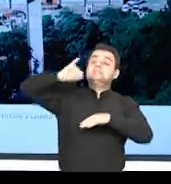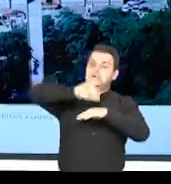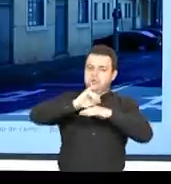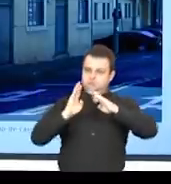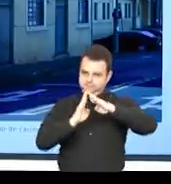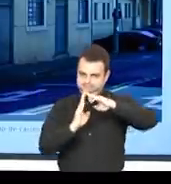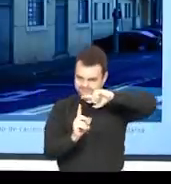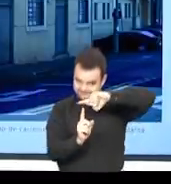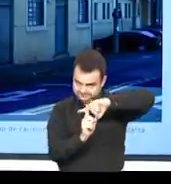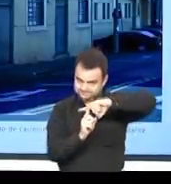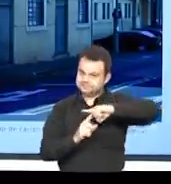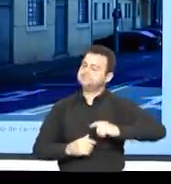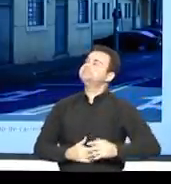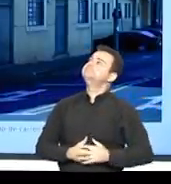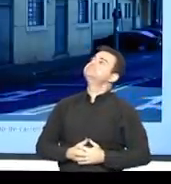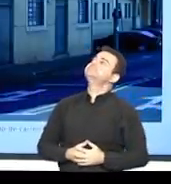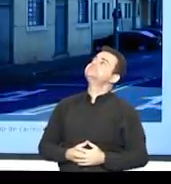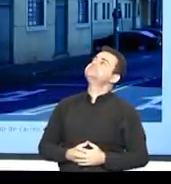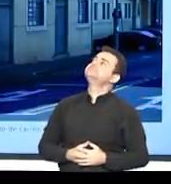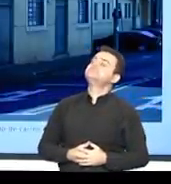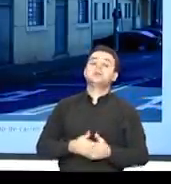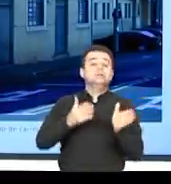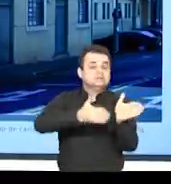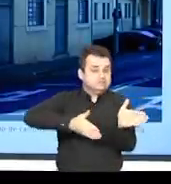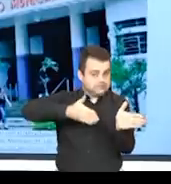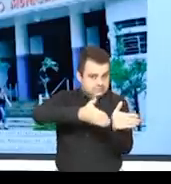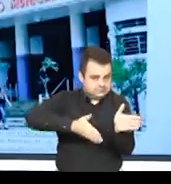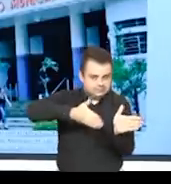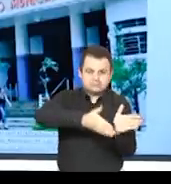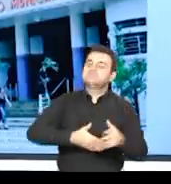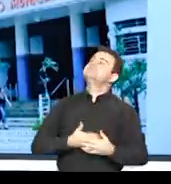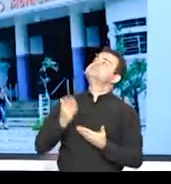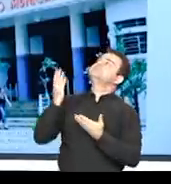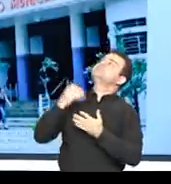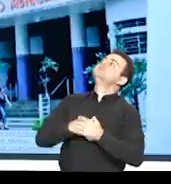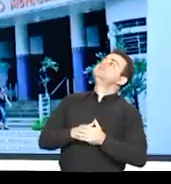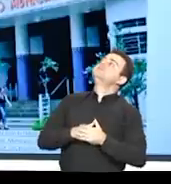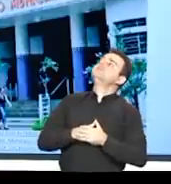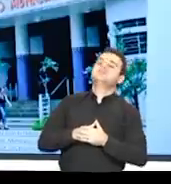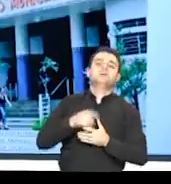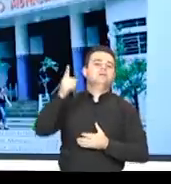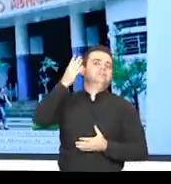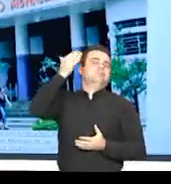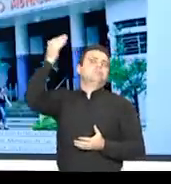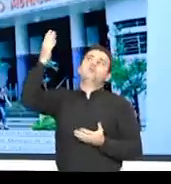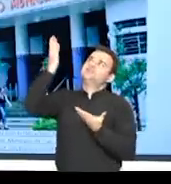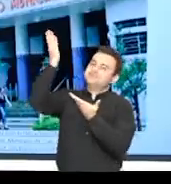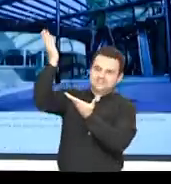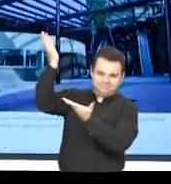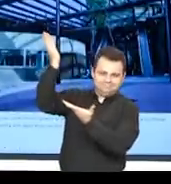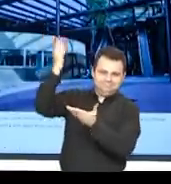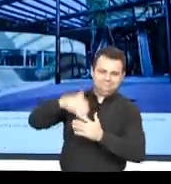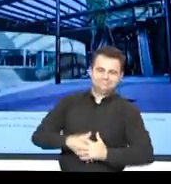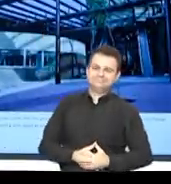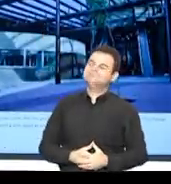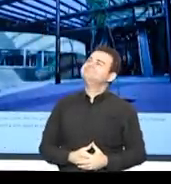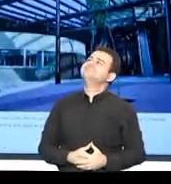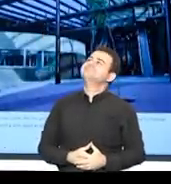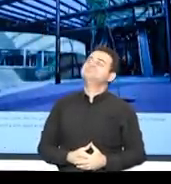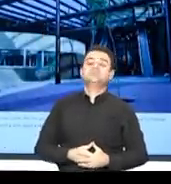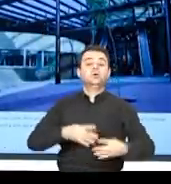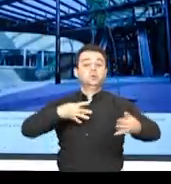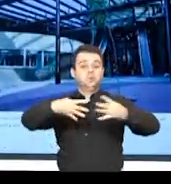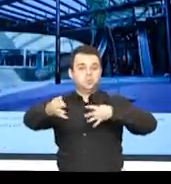centro. A estação ferroviária, o famoso mercado municipal,